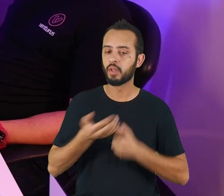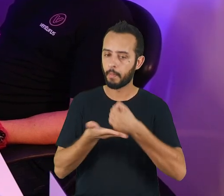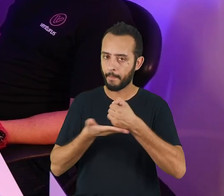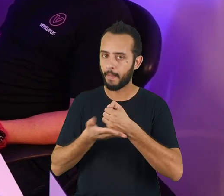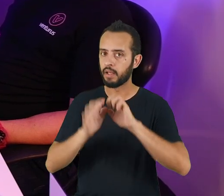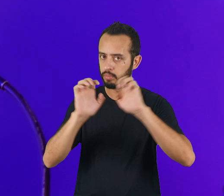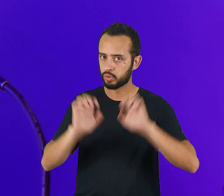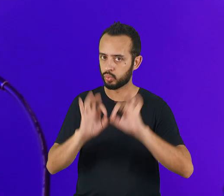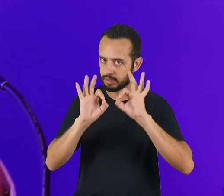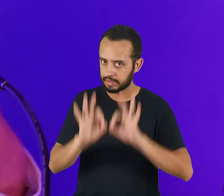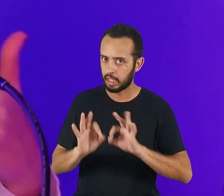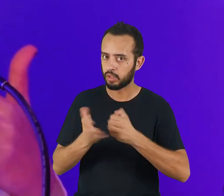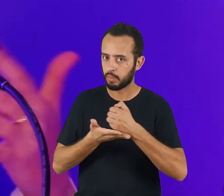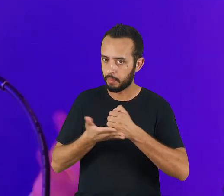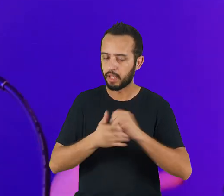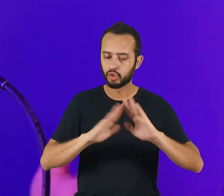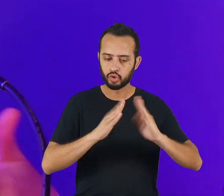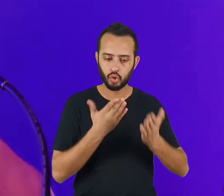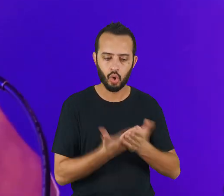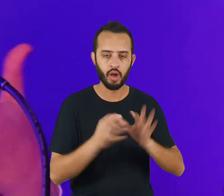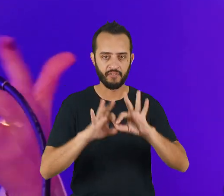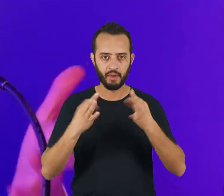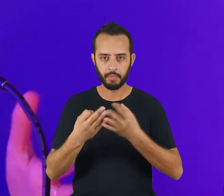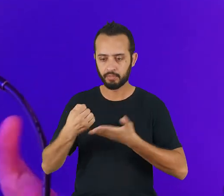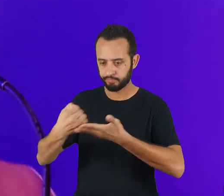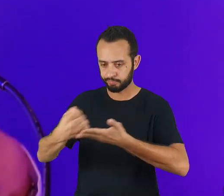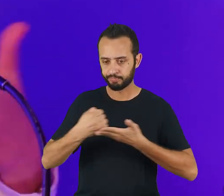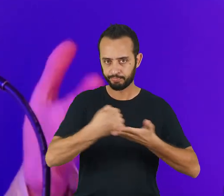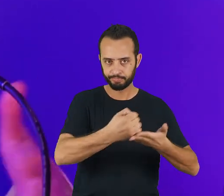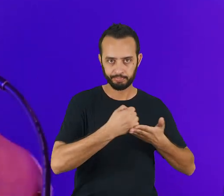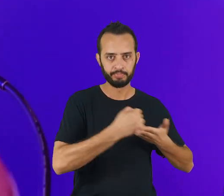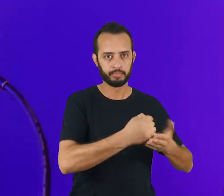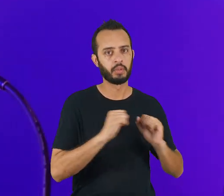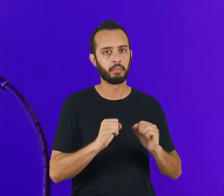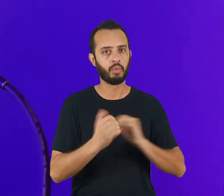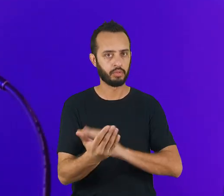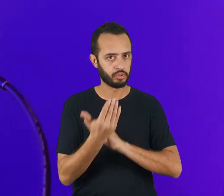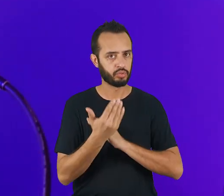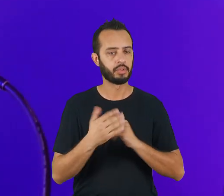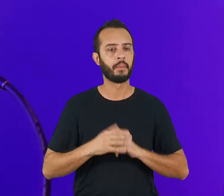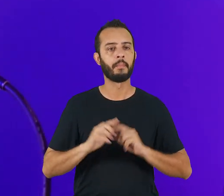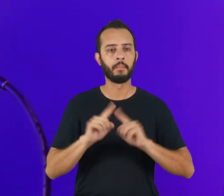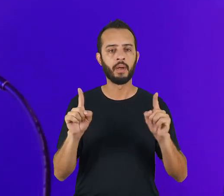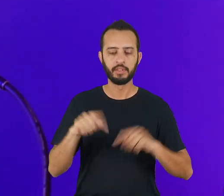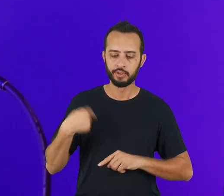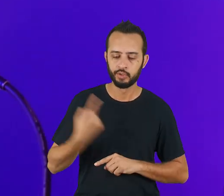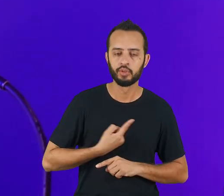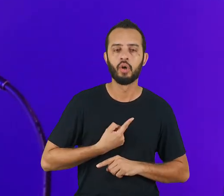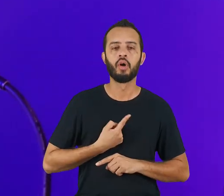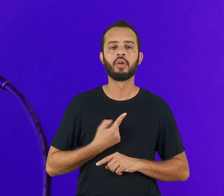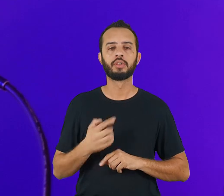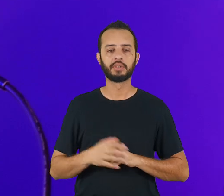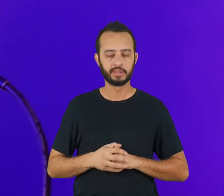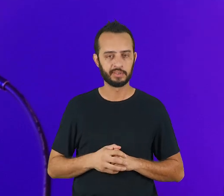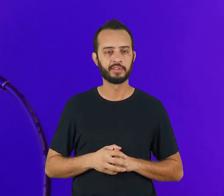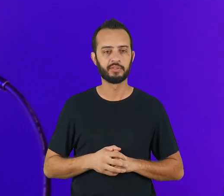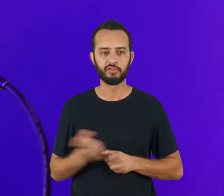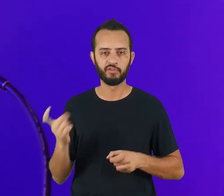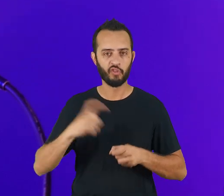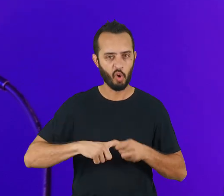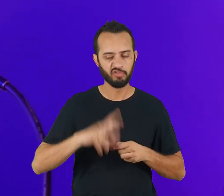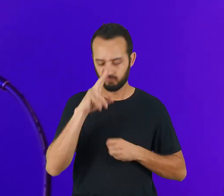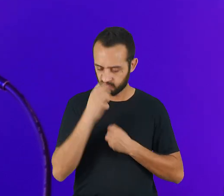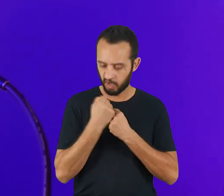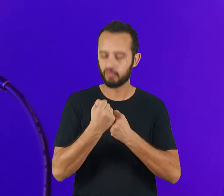estrutura né seja de escola ou de familiares que que que possam ajudar mas que a gente volta